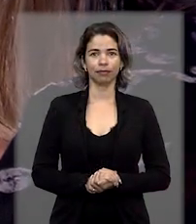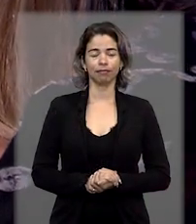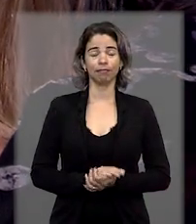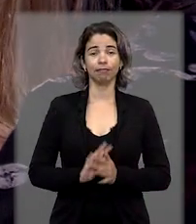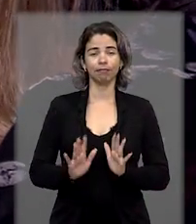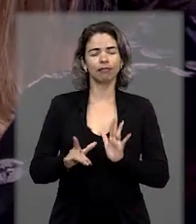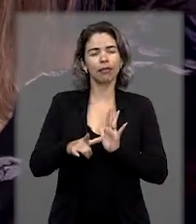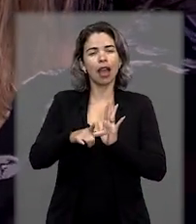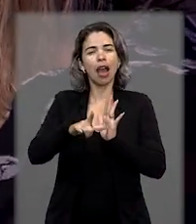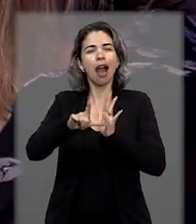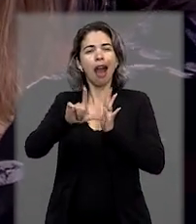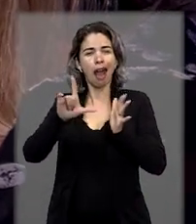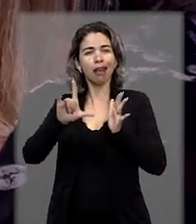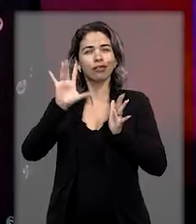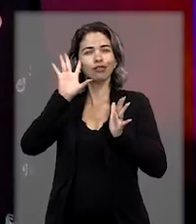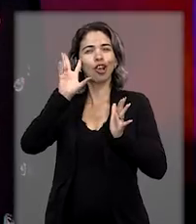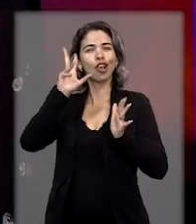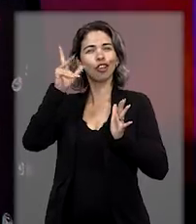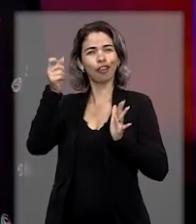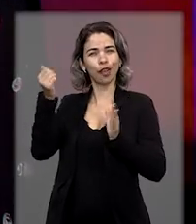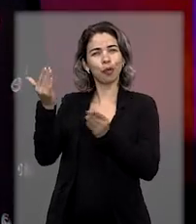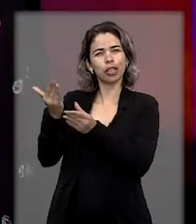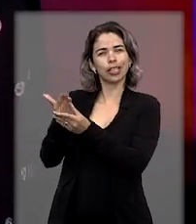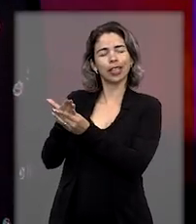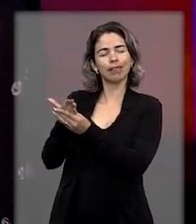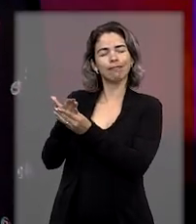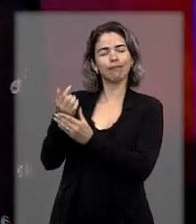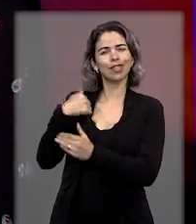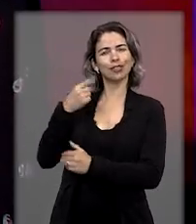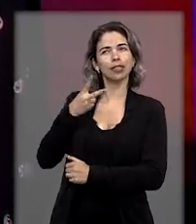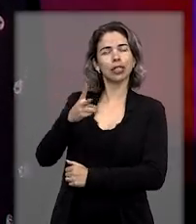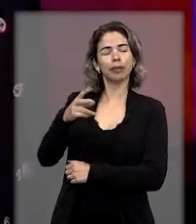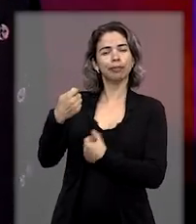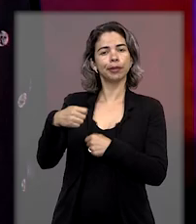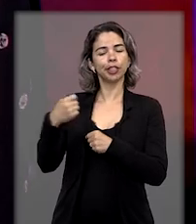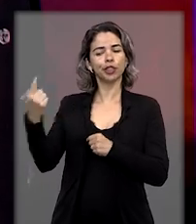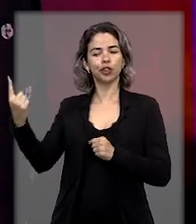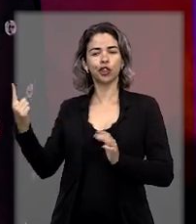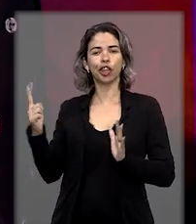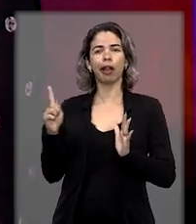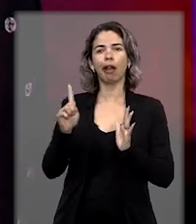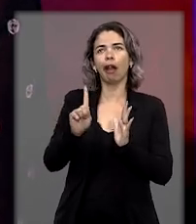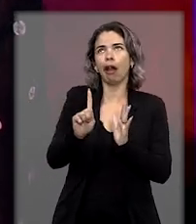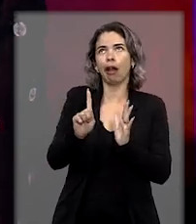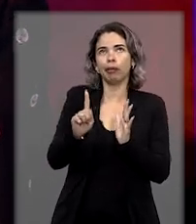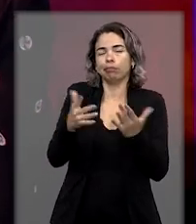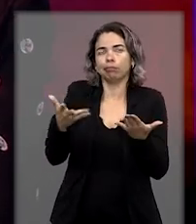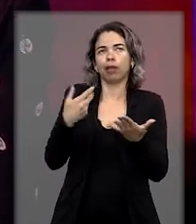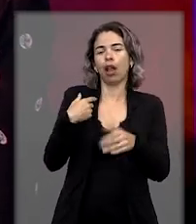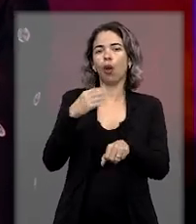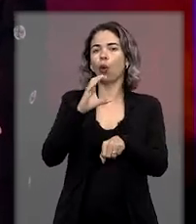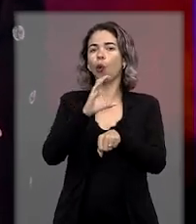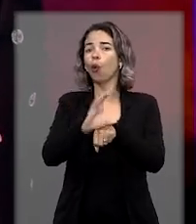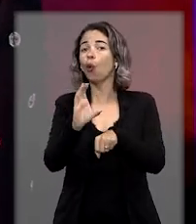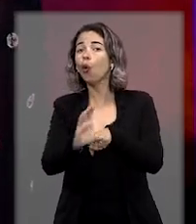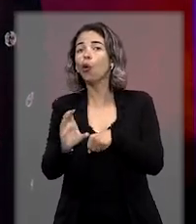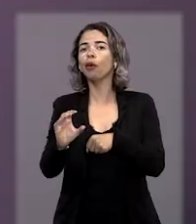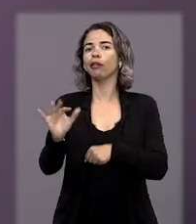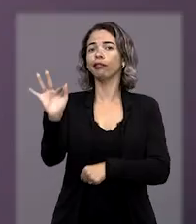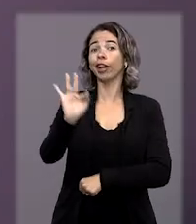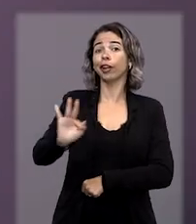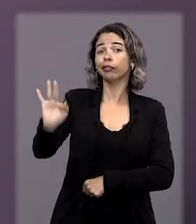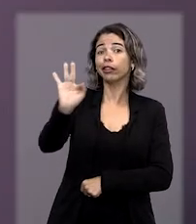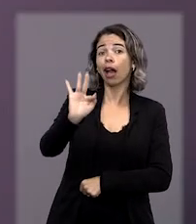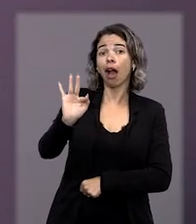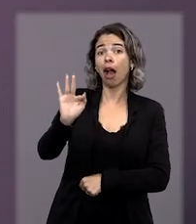antes da decisão eu sempre tinha que chegar sei lá um curso na faculdade